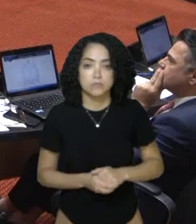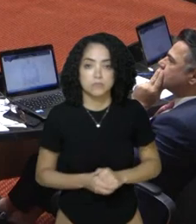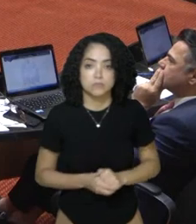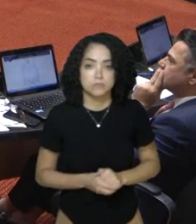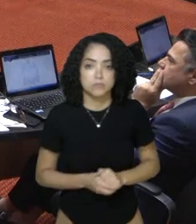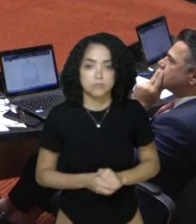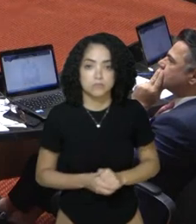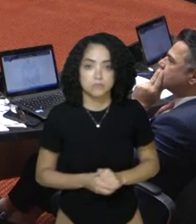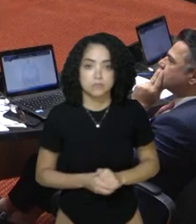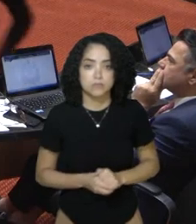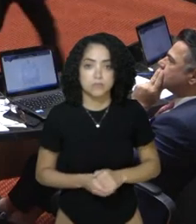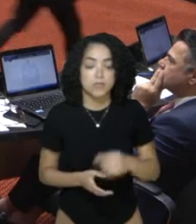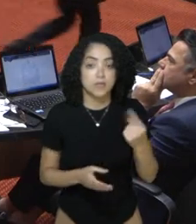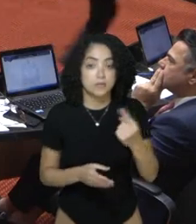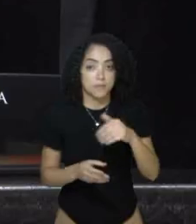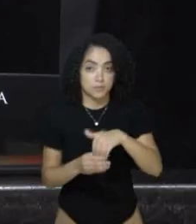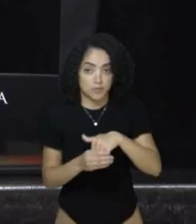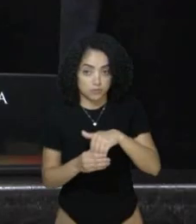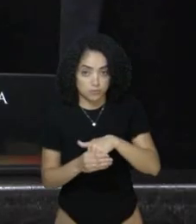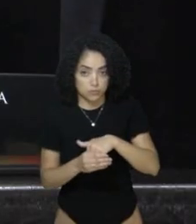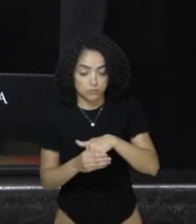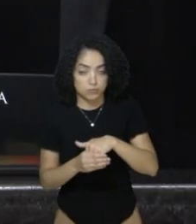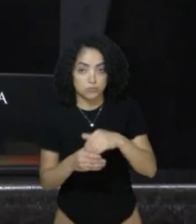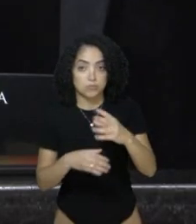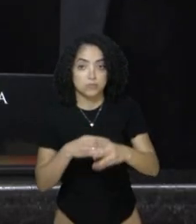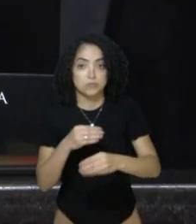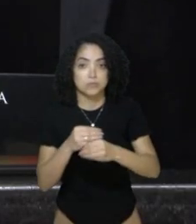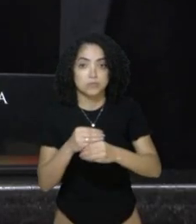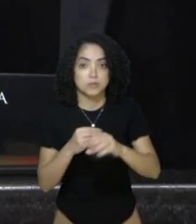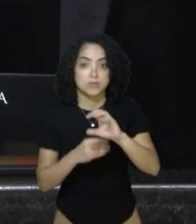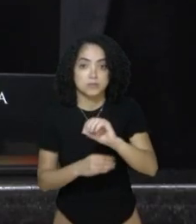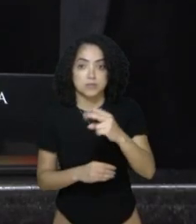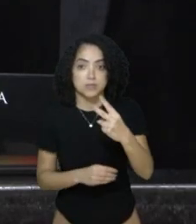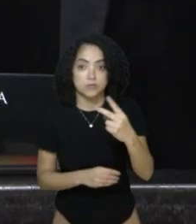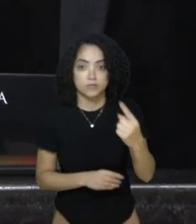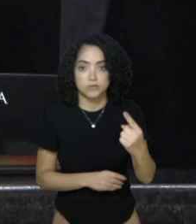Em primeiro turno, o projeto de lei complementar